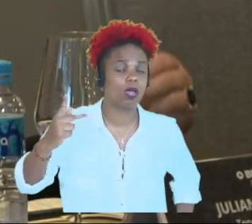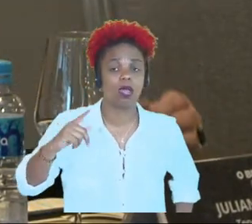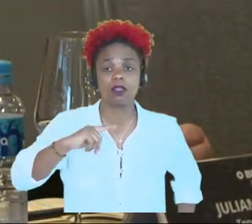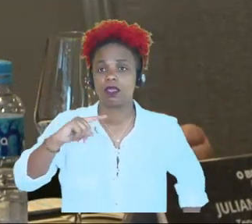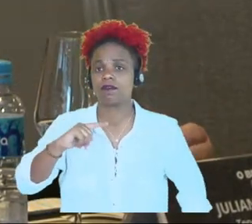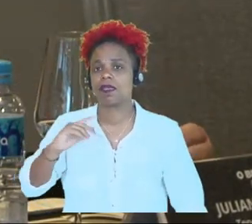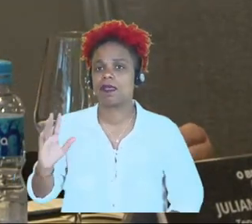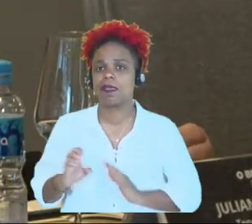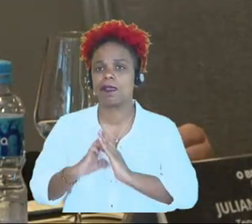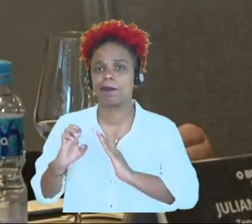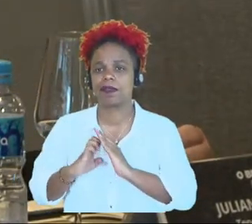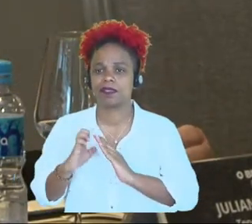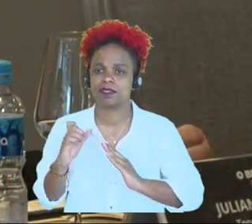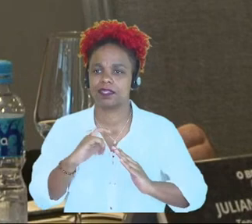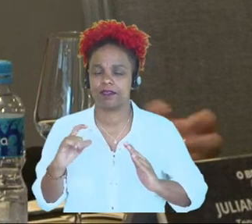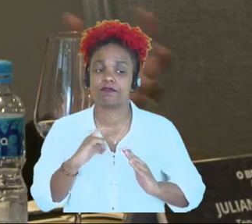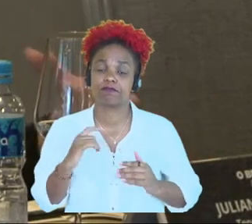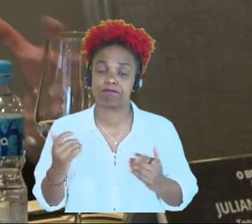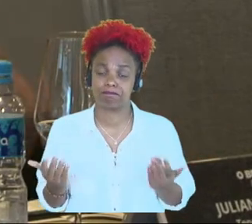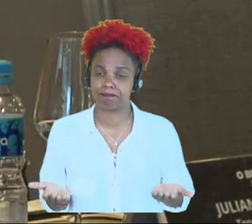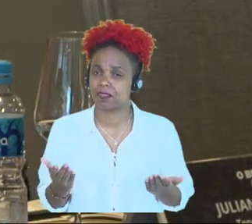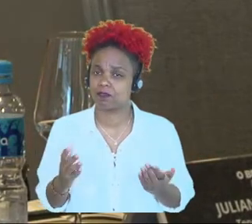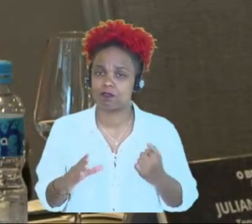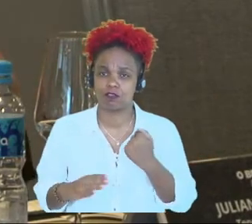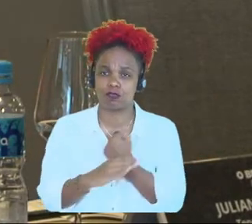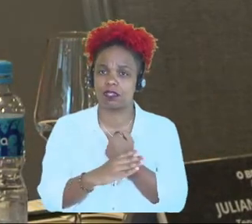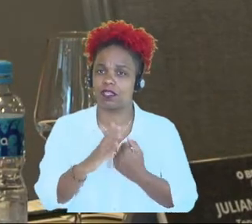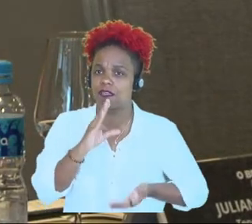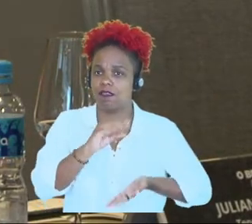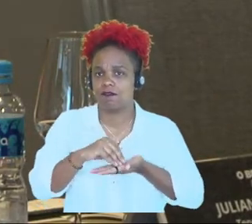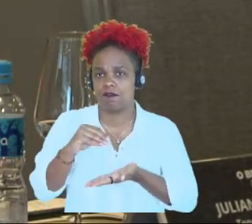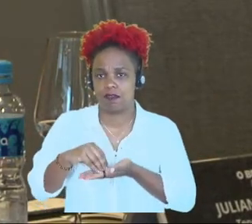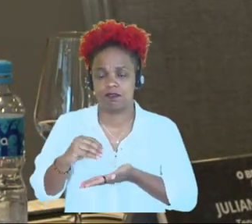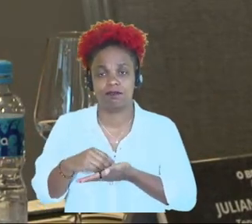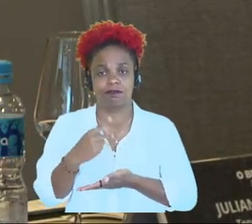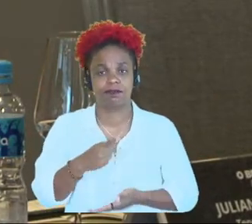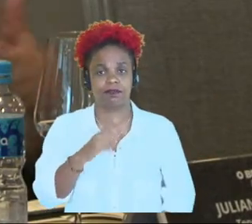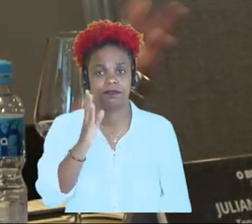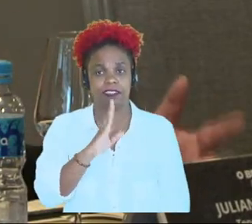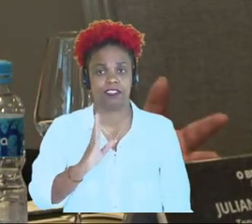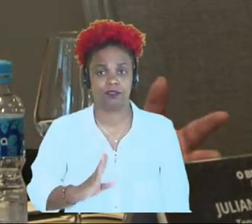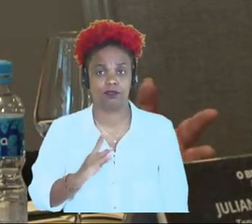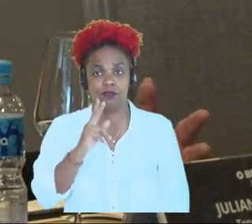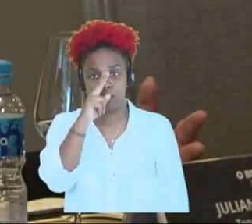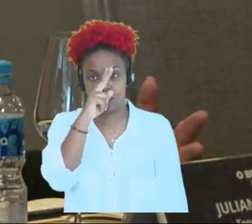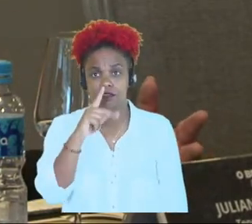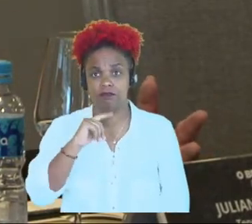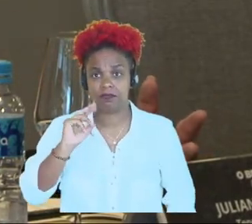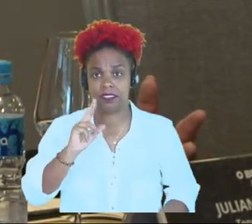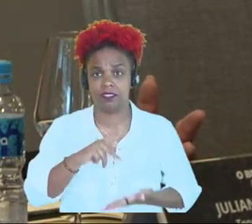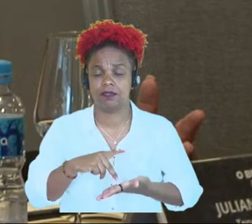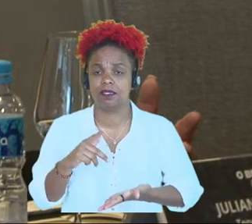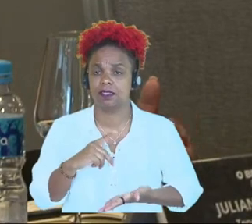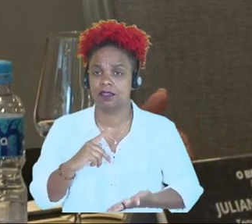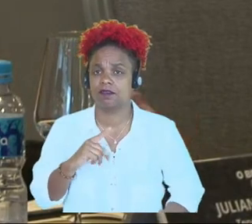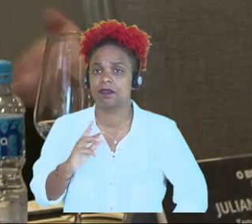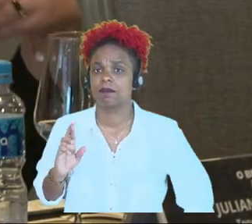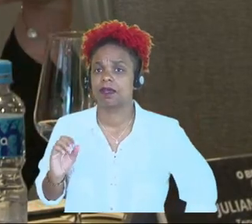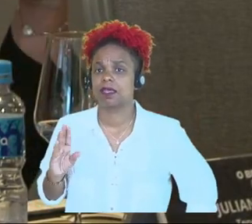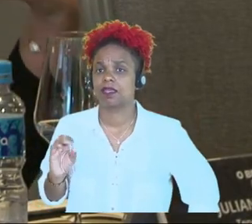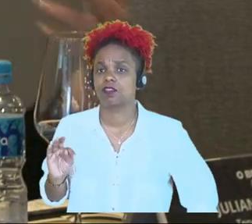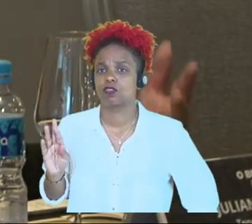grandes empresas para lidar com a situação. Então, a insegurança jurídica que a gente tem hoje em dia no Brasil é muito forte. Vale lembrar a questão dos precatórios, que